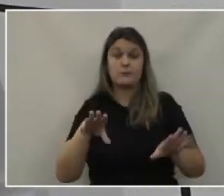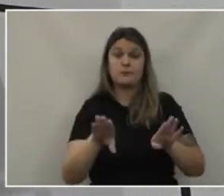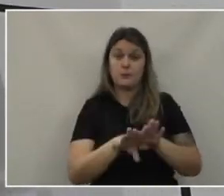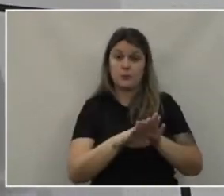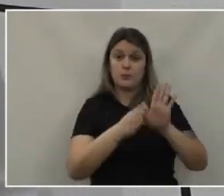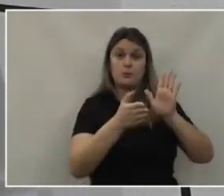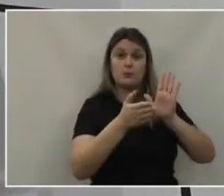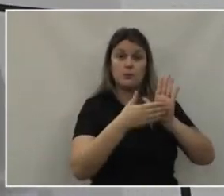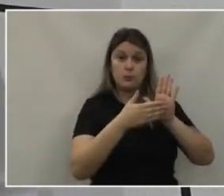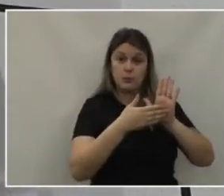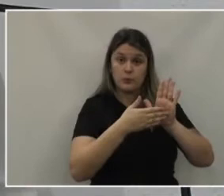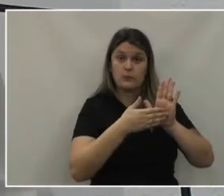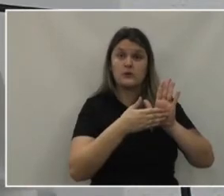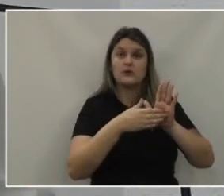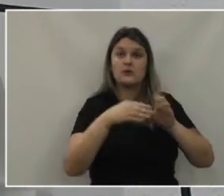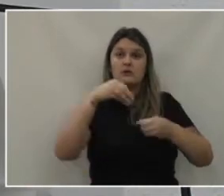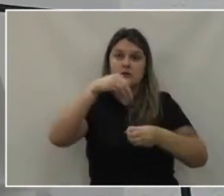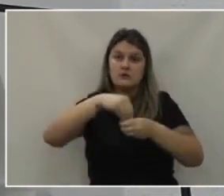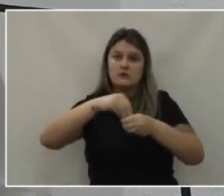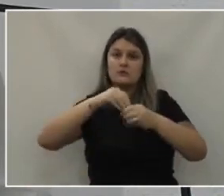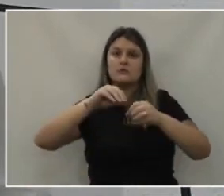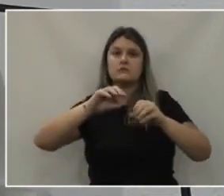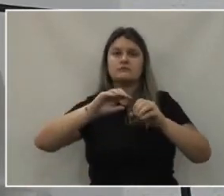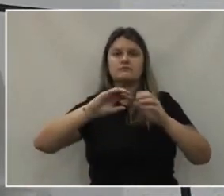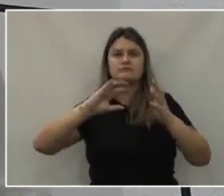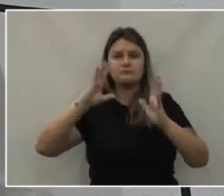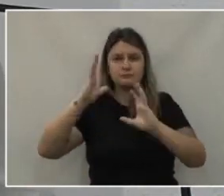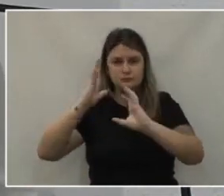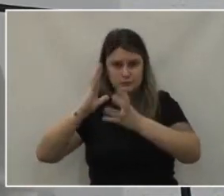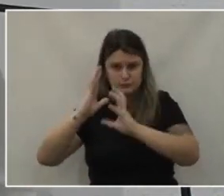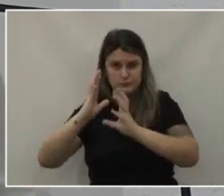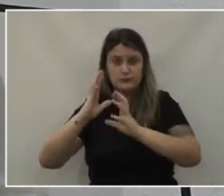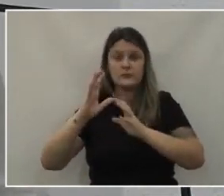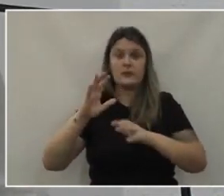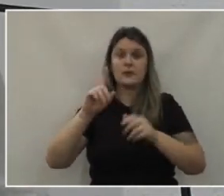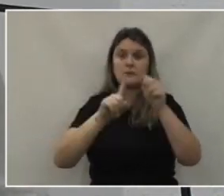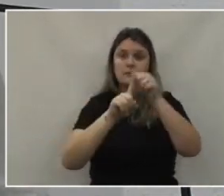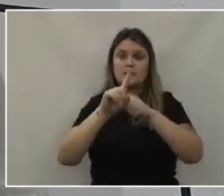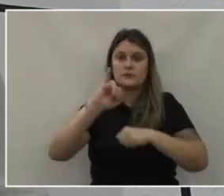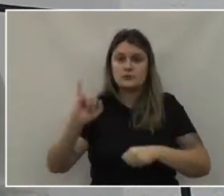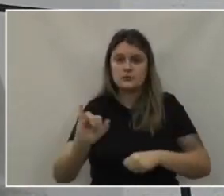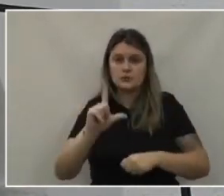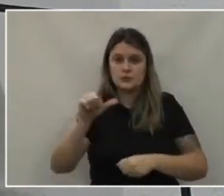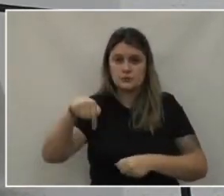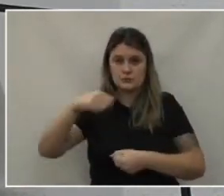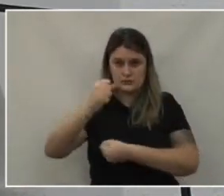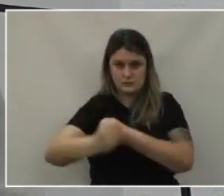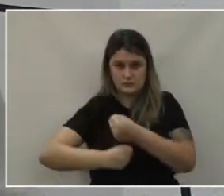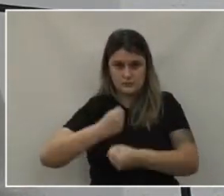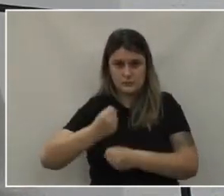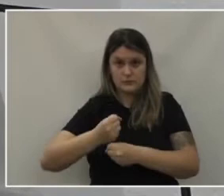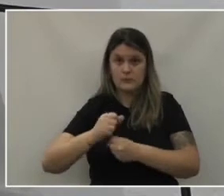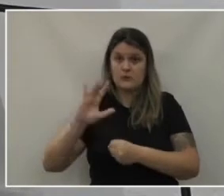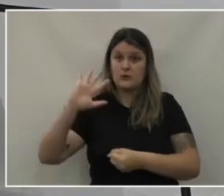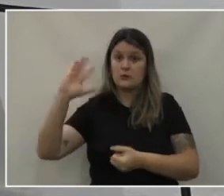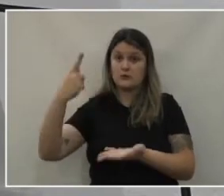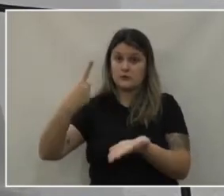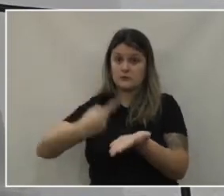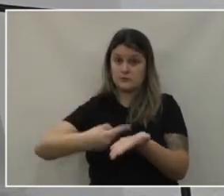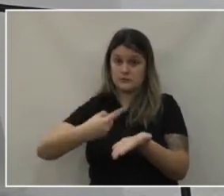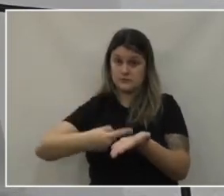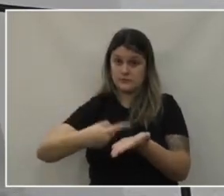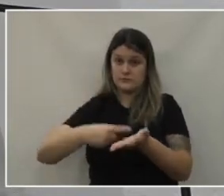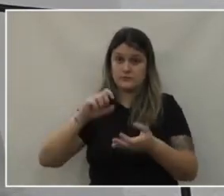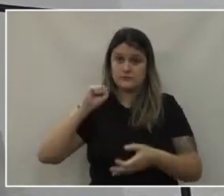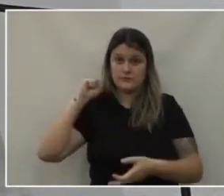proposta na Câmara de Deputados. Em julho desse ano, houve um acordo no Senado